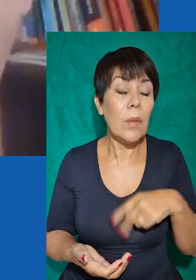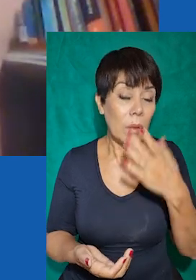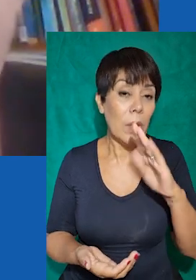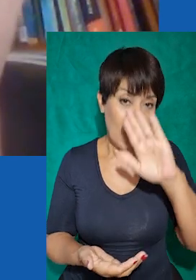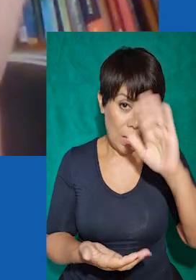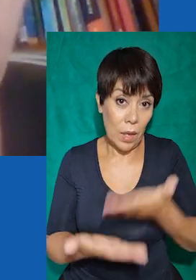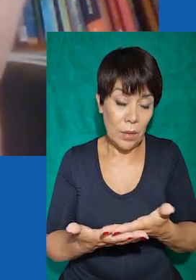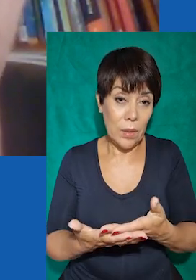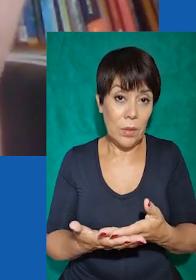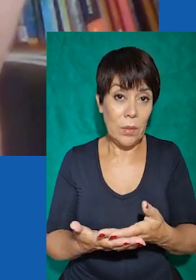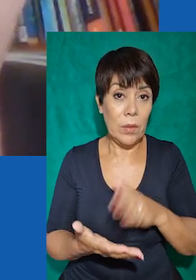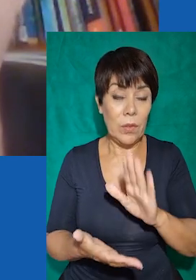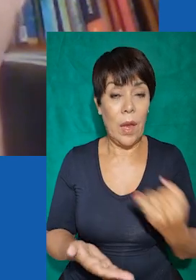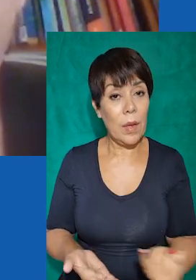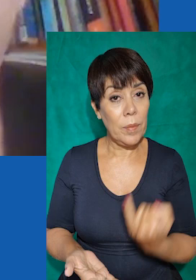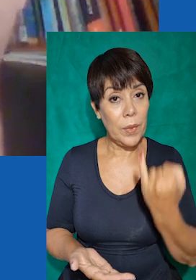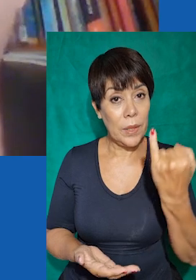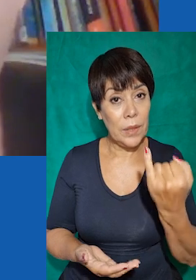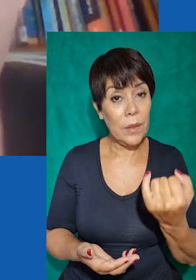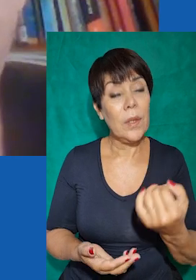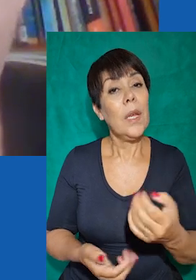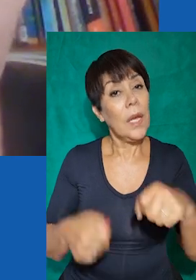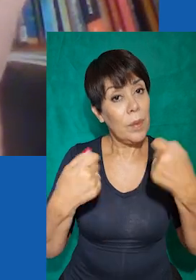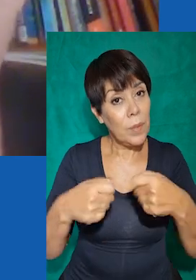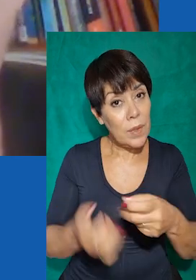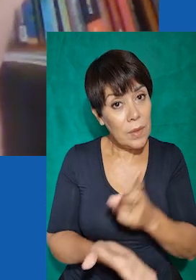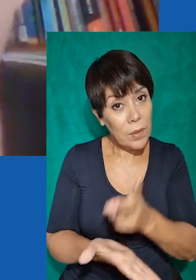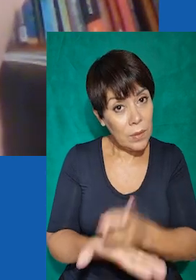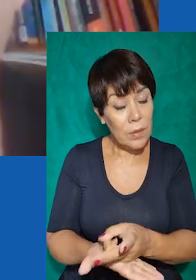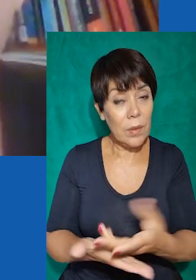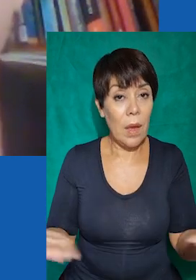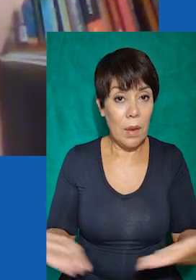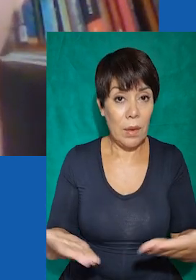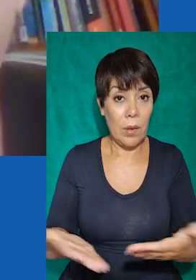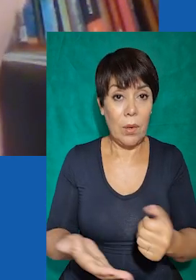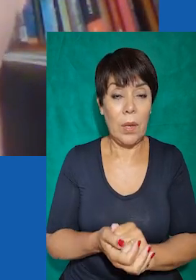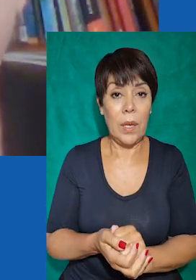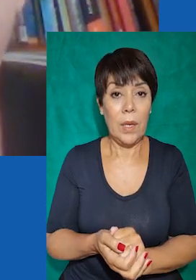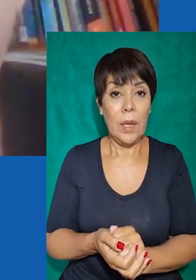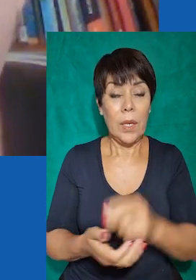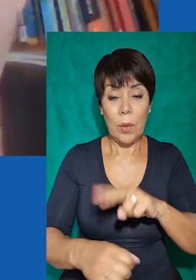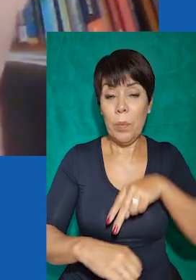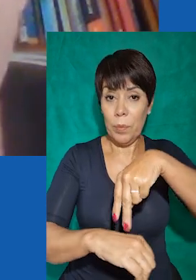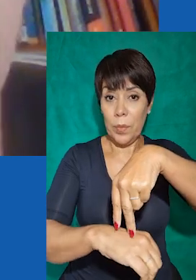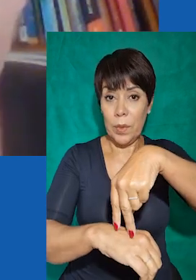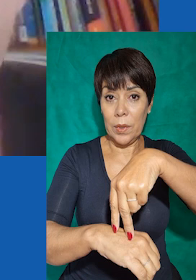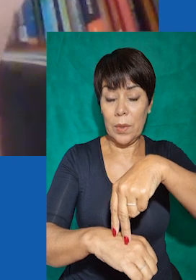eu acho que foi da maior importância e eu acho que deve continuar agora que o protagonismo